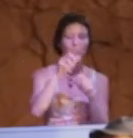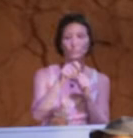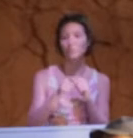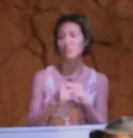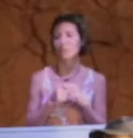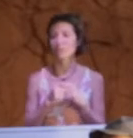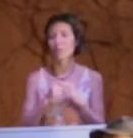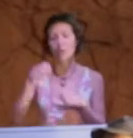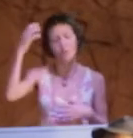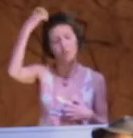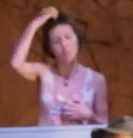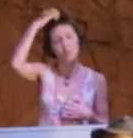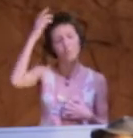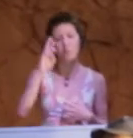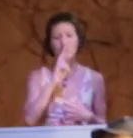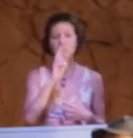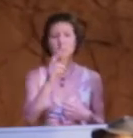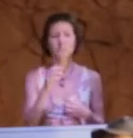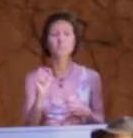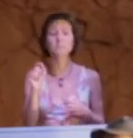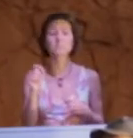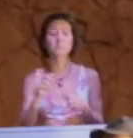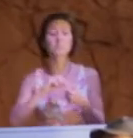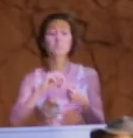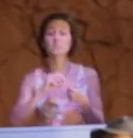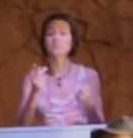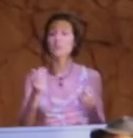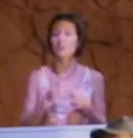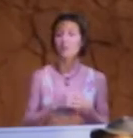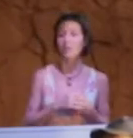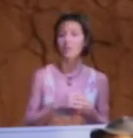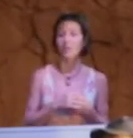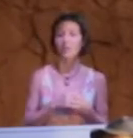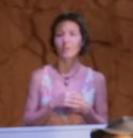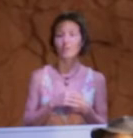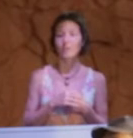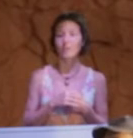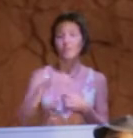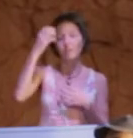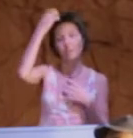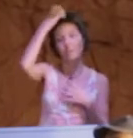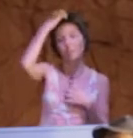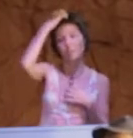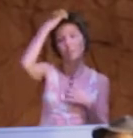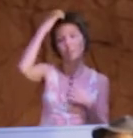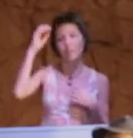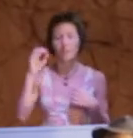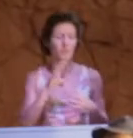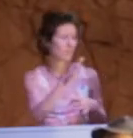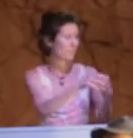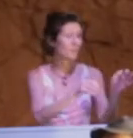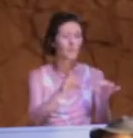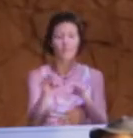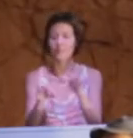E agora o que, que eu faço? Se viram? Eu que não quero voar nesse vento. Aí, amigo macaco, depressa, começava a pegar